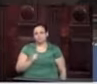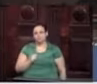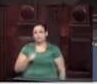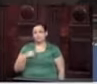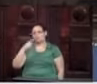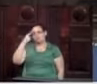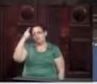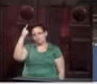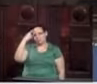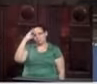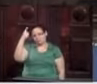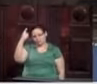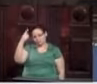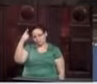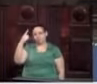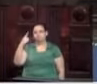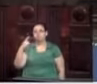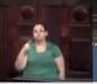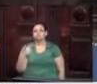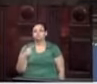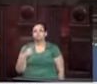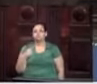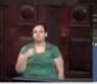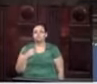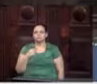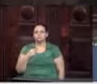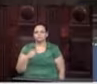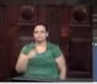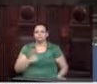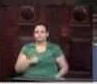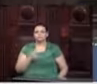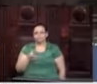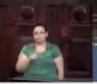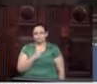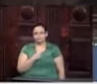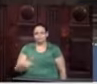Me lembro, senhor presidente, e é o tema que vou abordar,